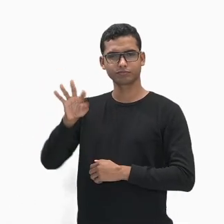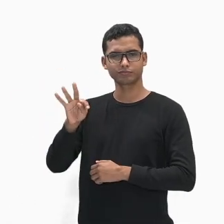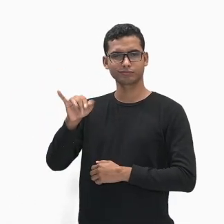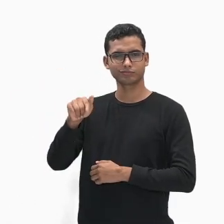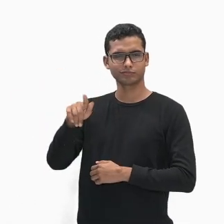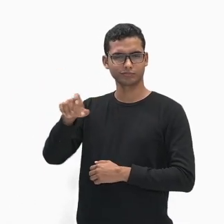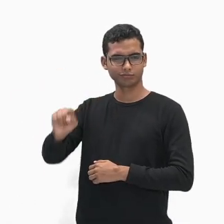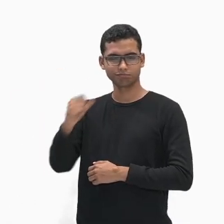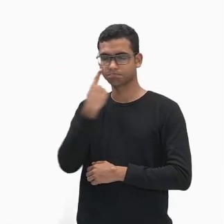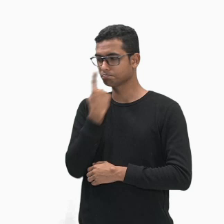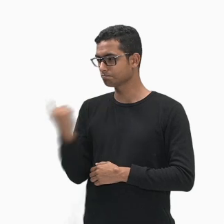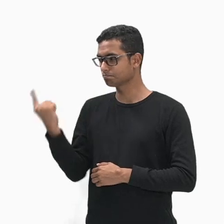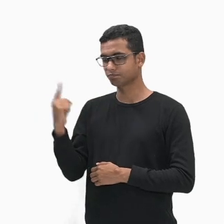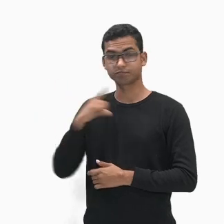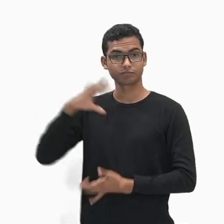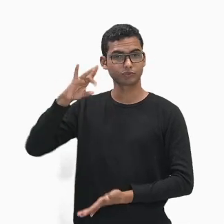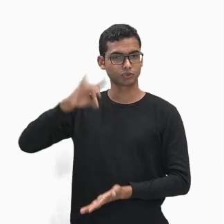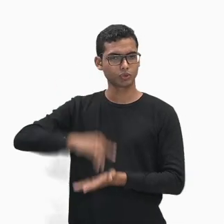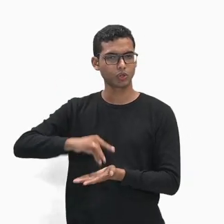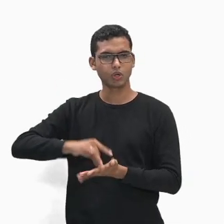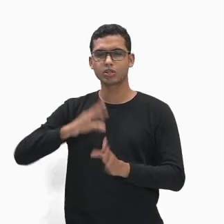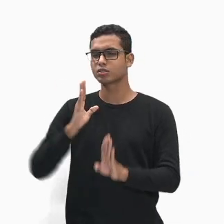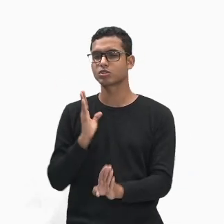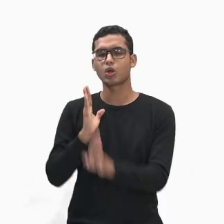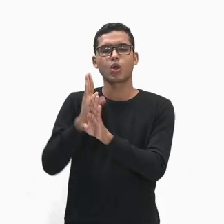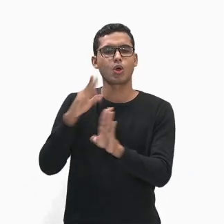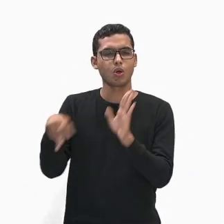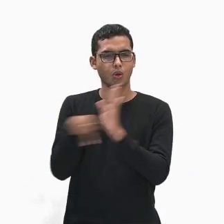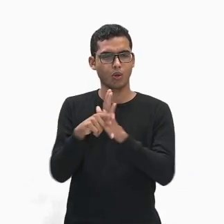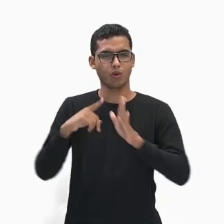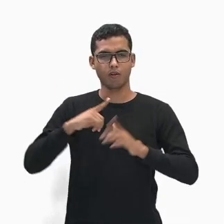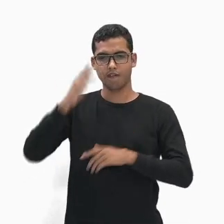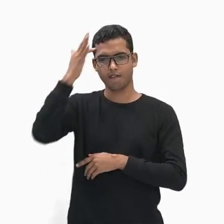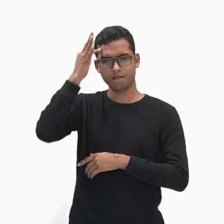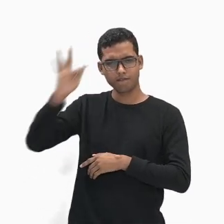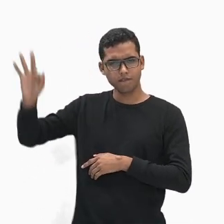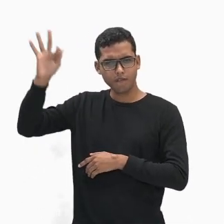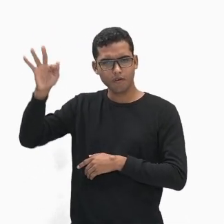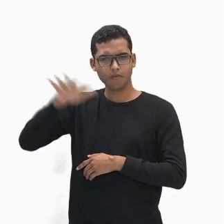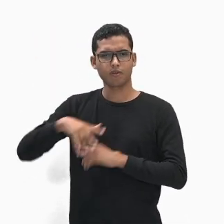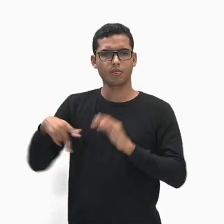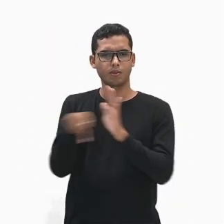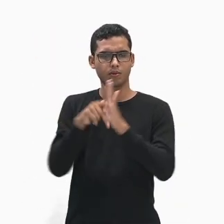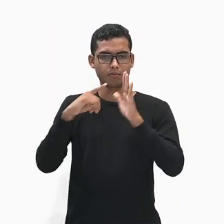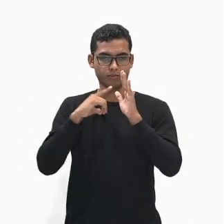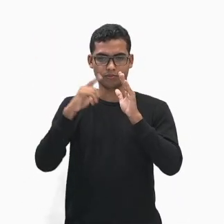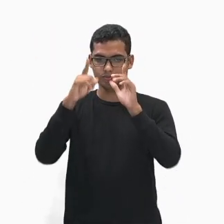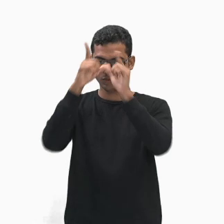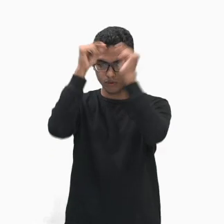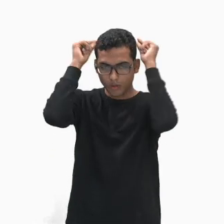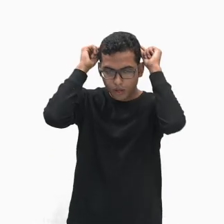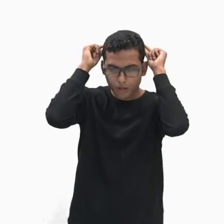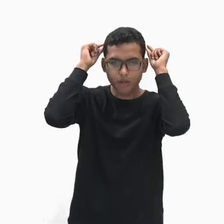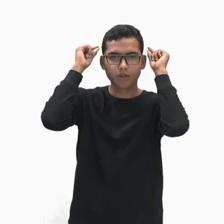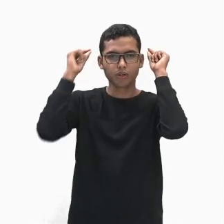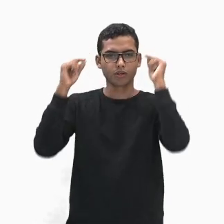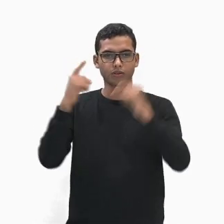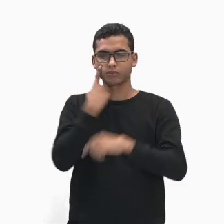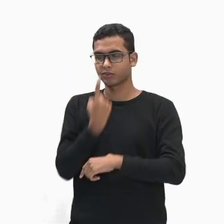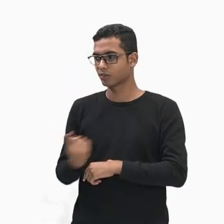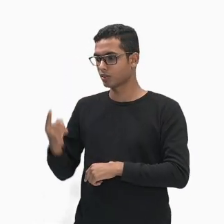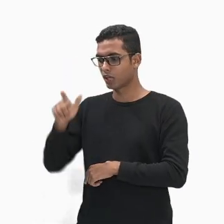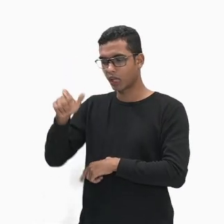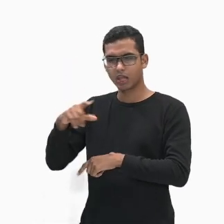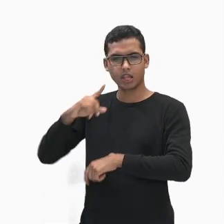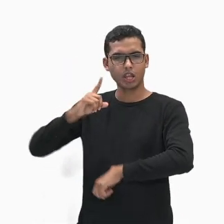ele foi descoberta por um filósofo grego chamado Tales de Mileto, que ao